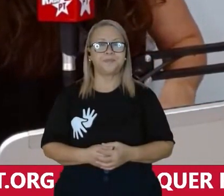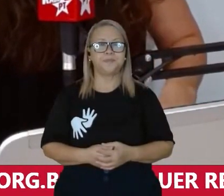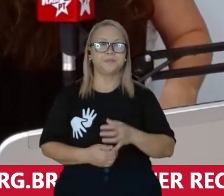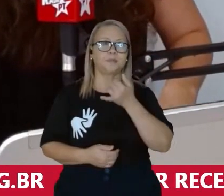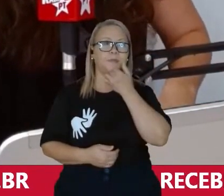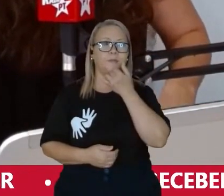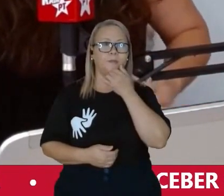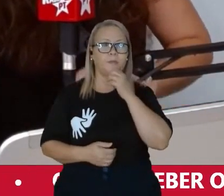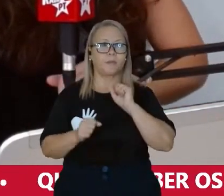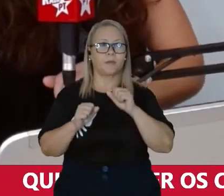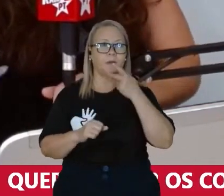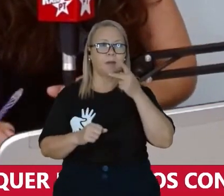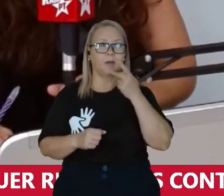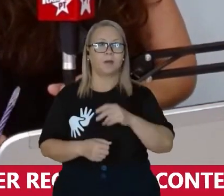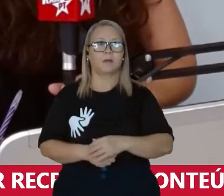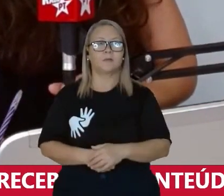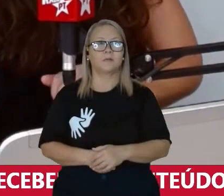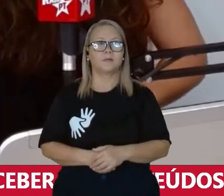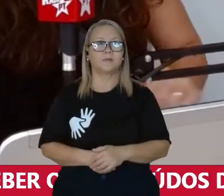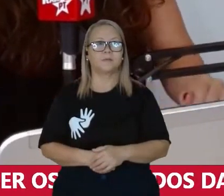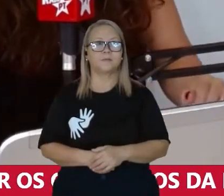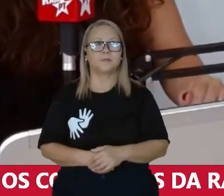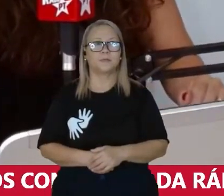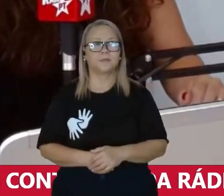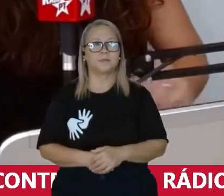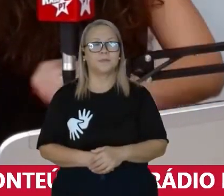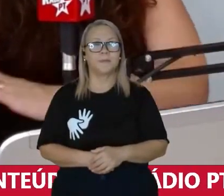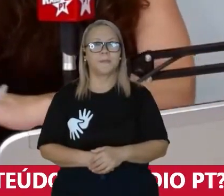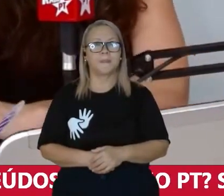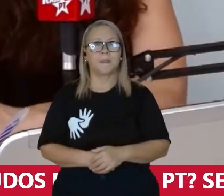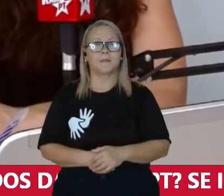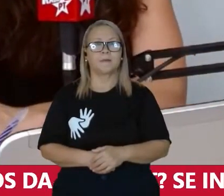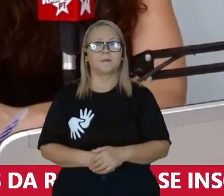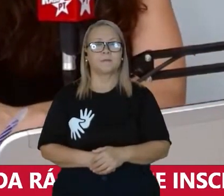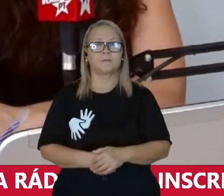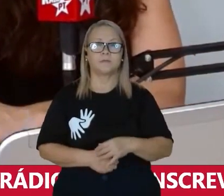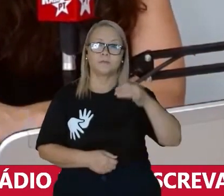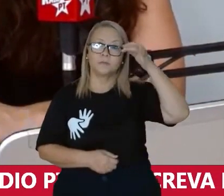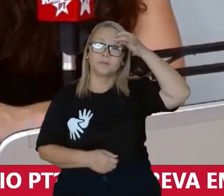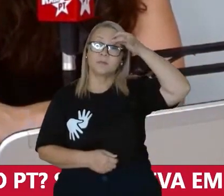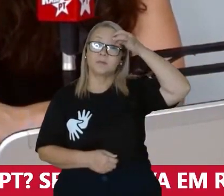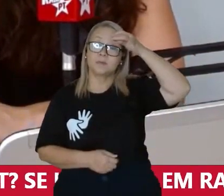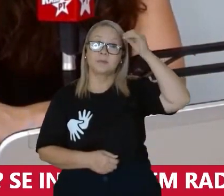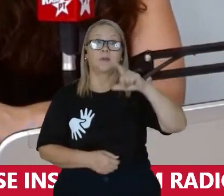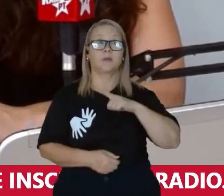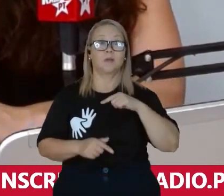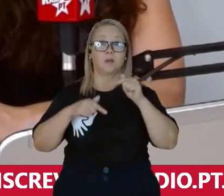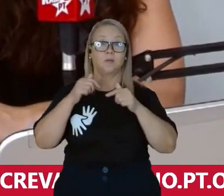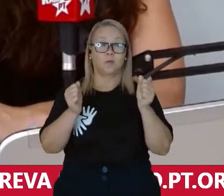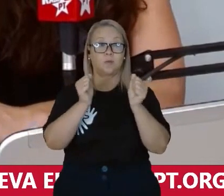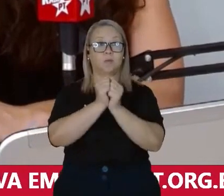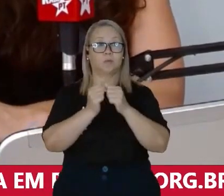desculpa. Não, pode continuar, sem problema. Tá, não, que assim, a gente teve lá, trabalhando com a gente